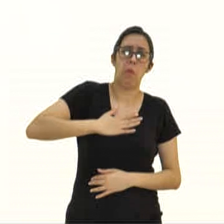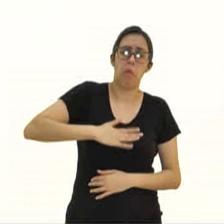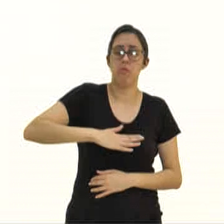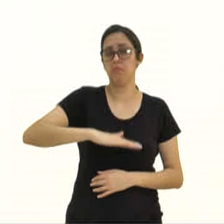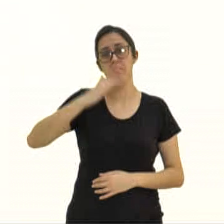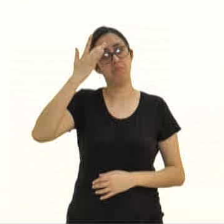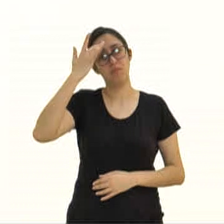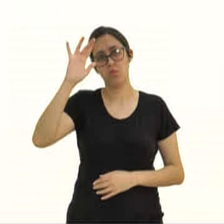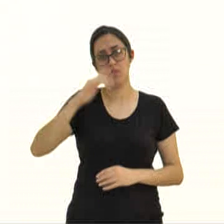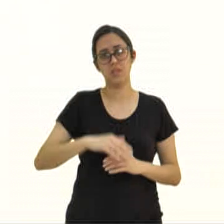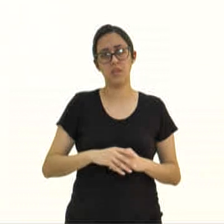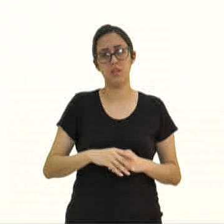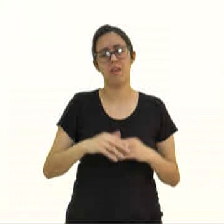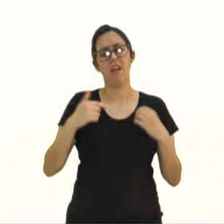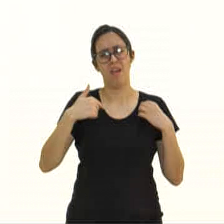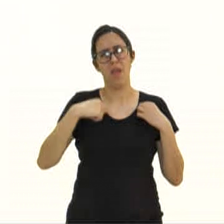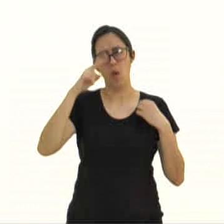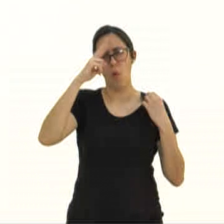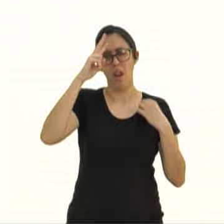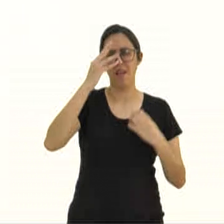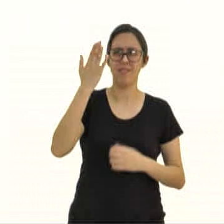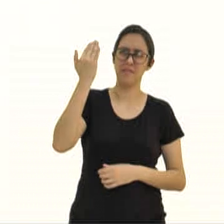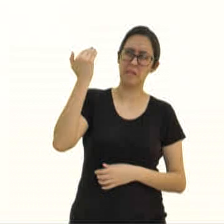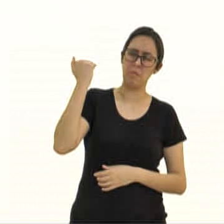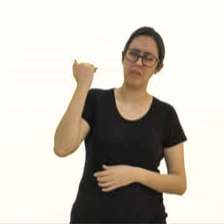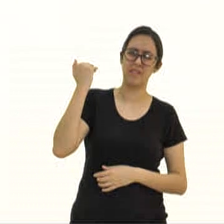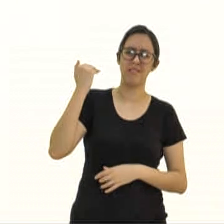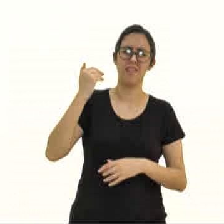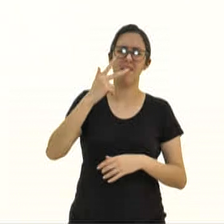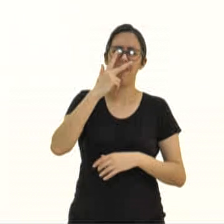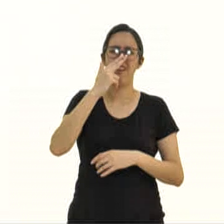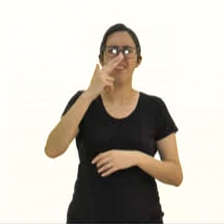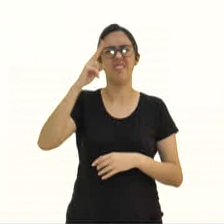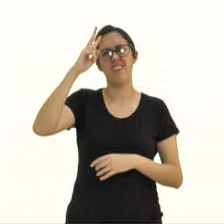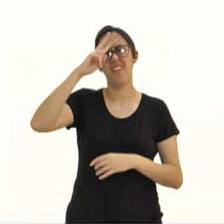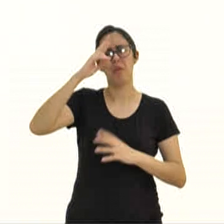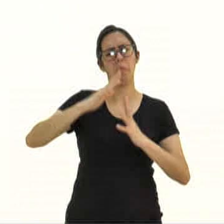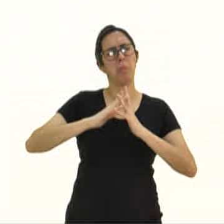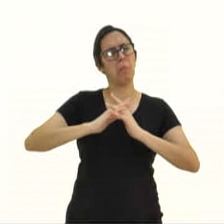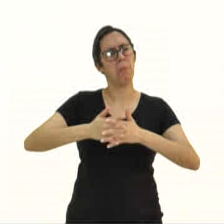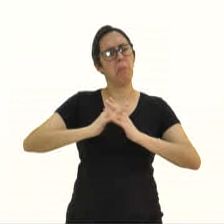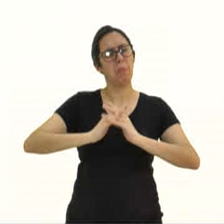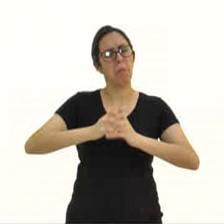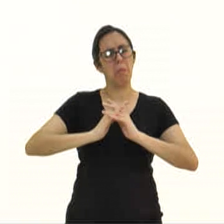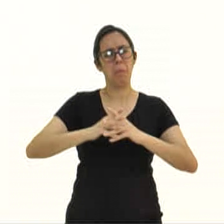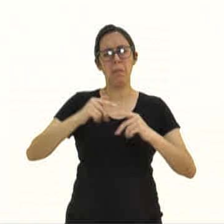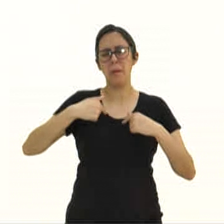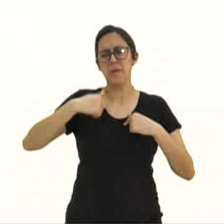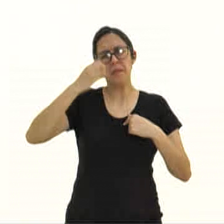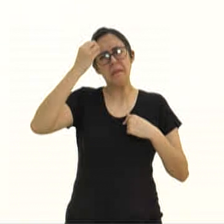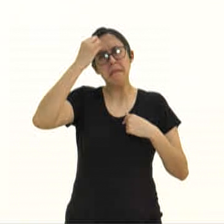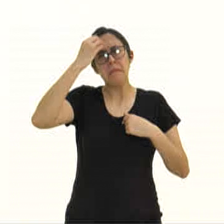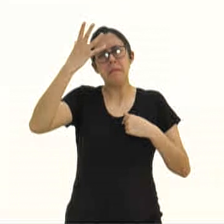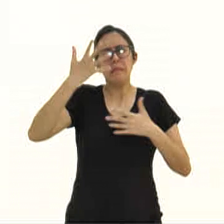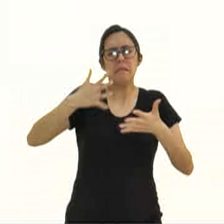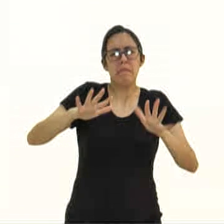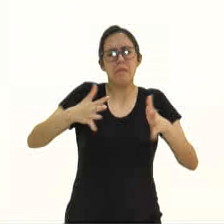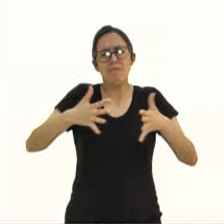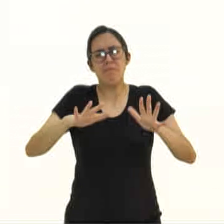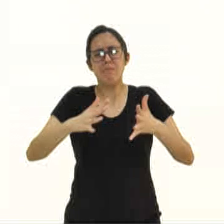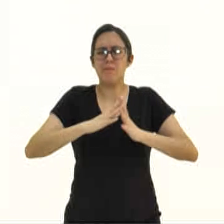noite que me aparecem truncadas ou confusas. Contradigo-me, atrapalho-me.